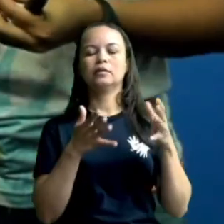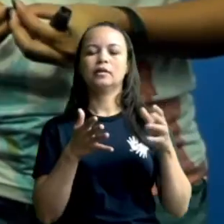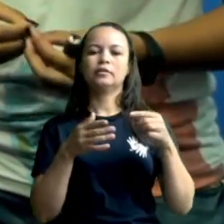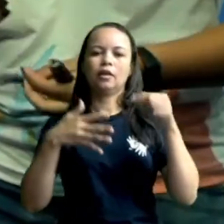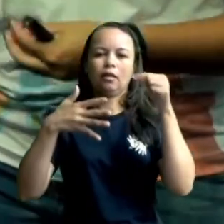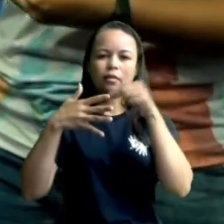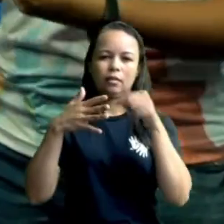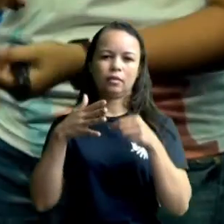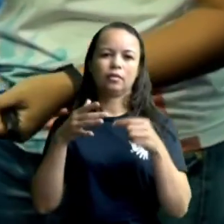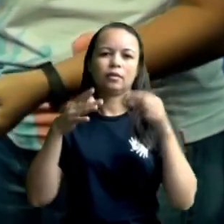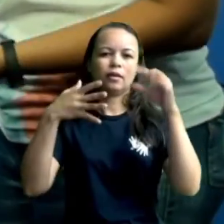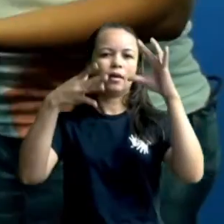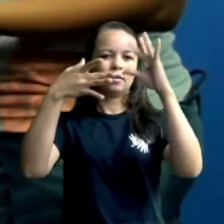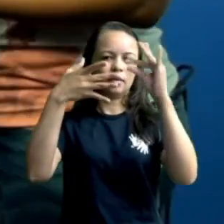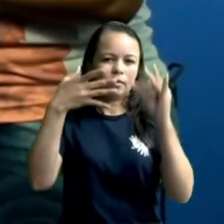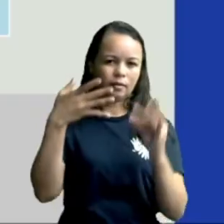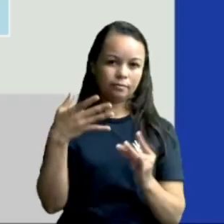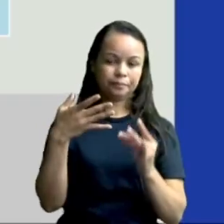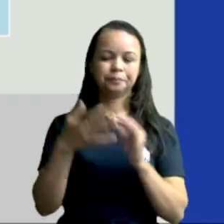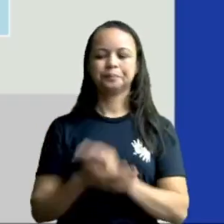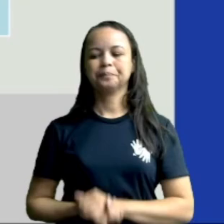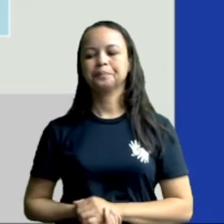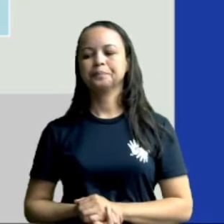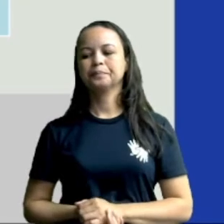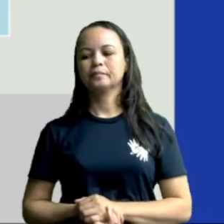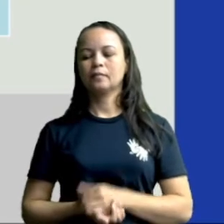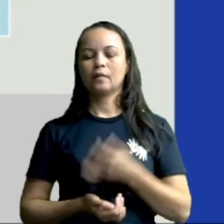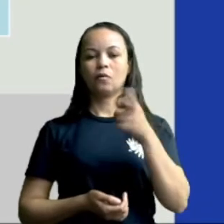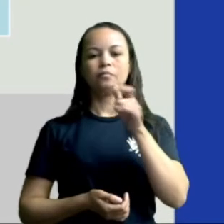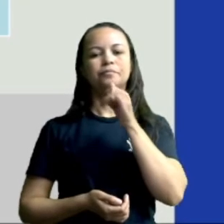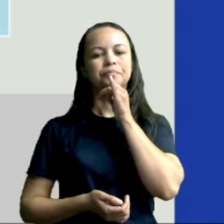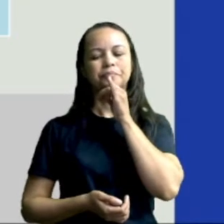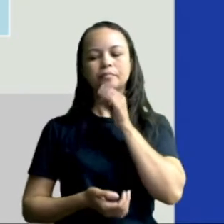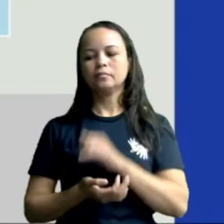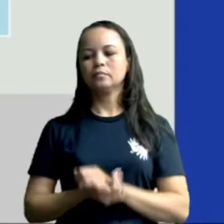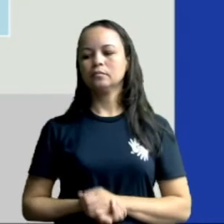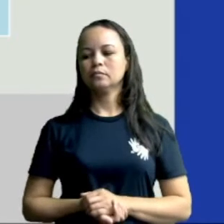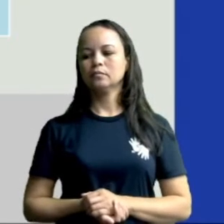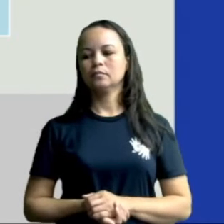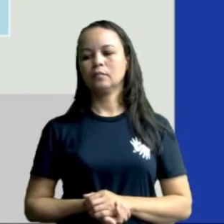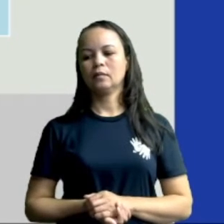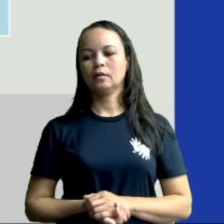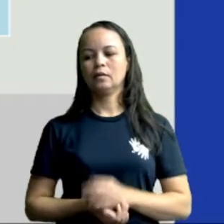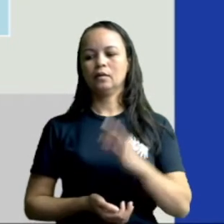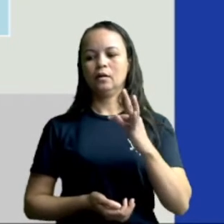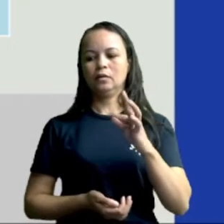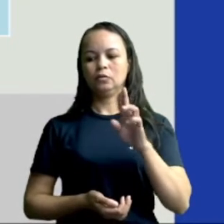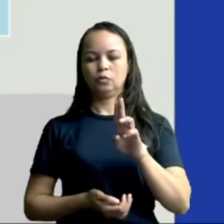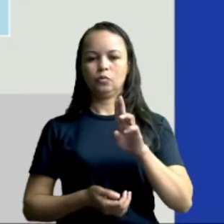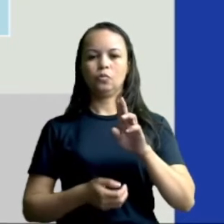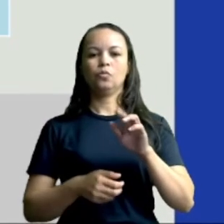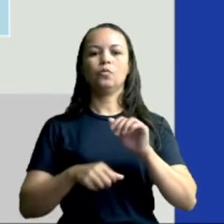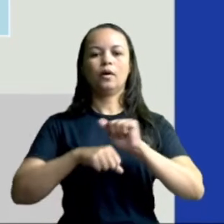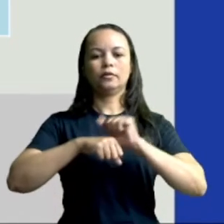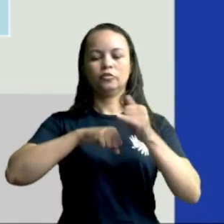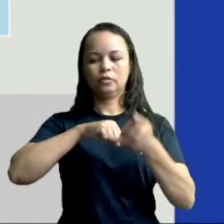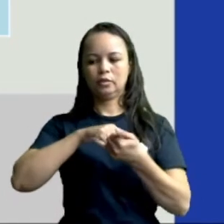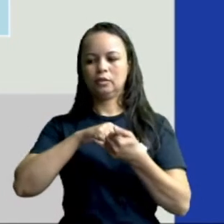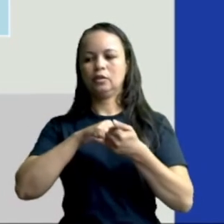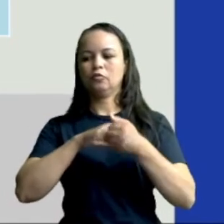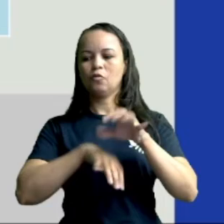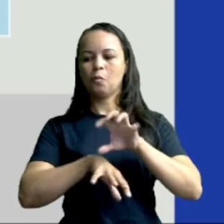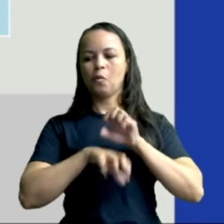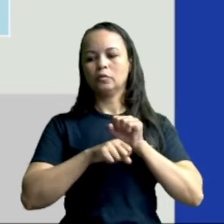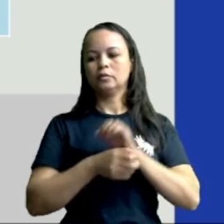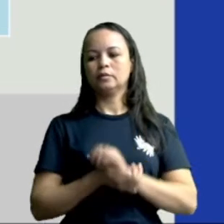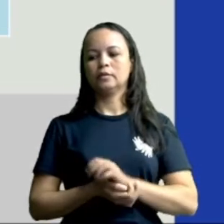nesses detalhes. Vamos ver outros exemplos, ó. Tu, adjetivo possessivo, este